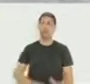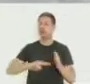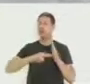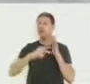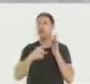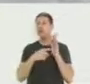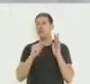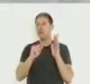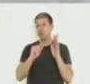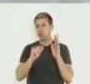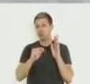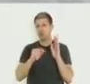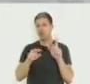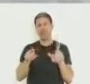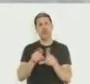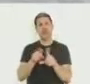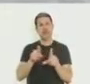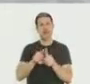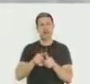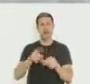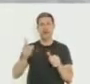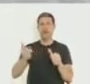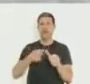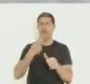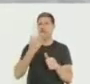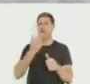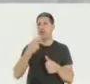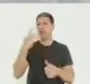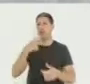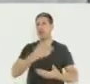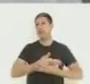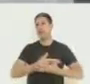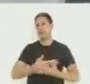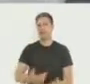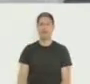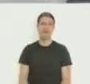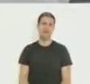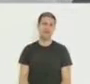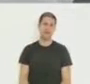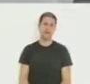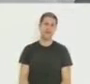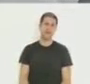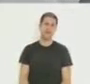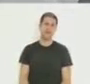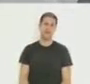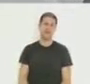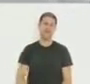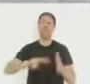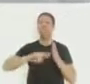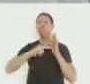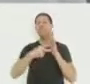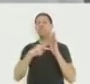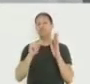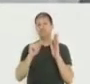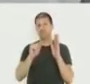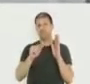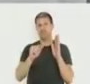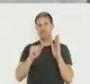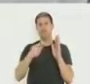também a primeira fonte alimentar dos bebês ou seja Além da questão de nutrição